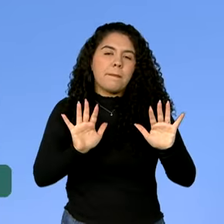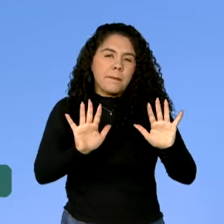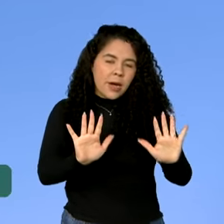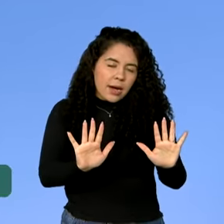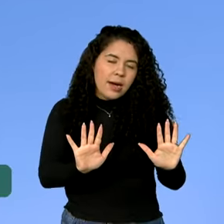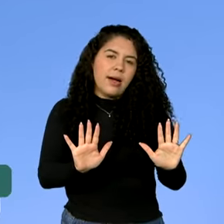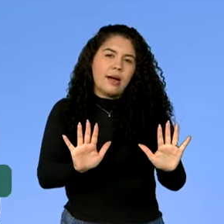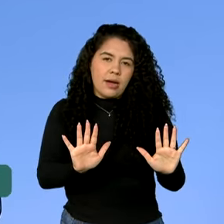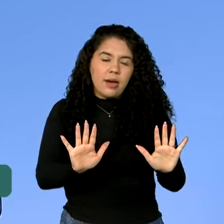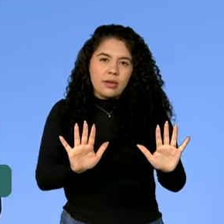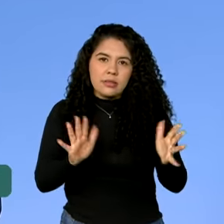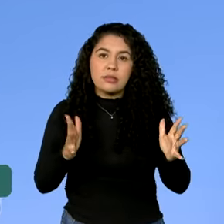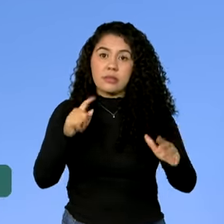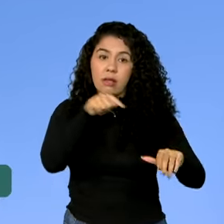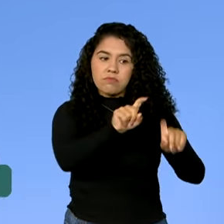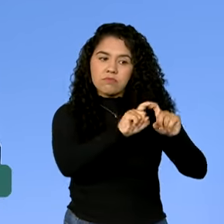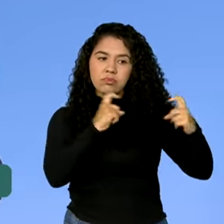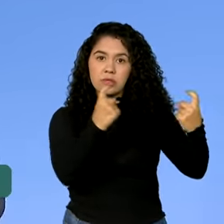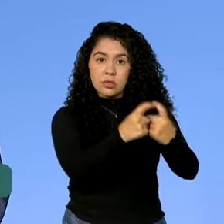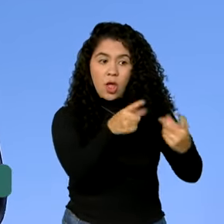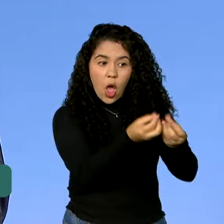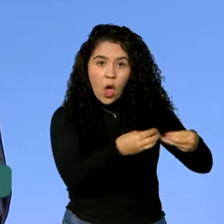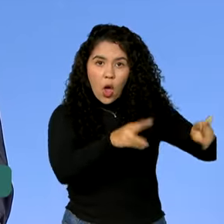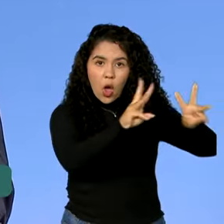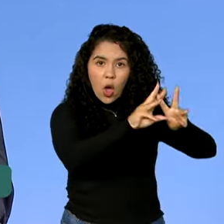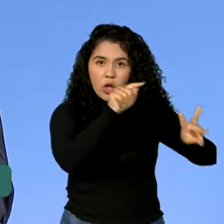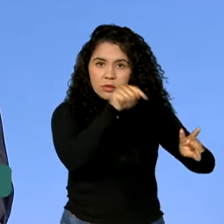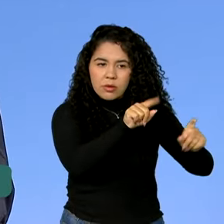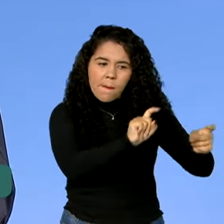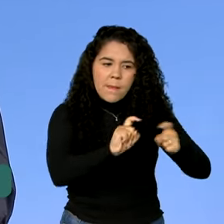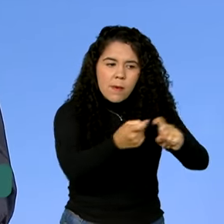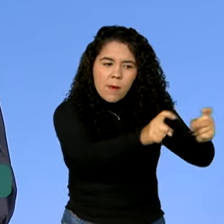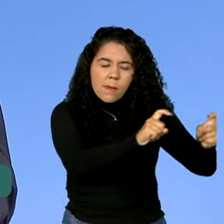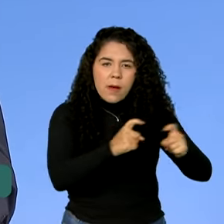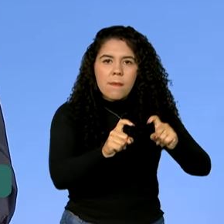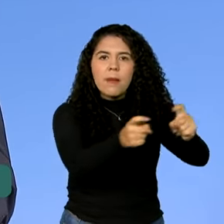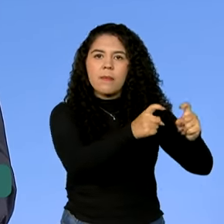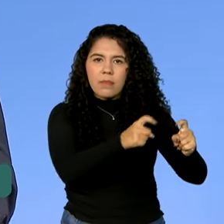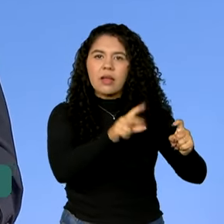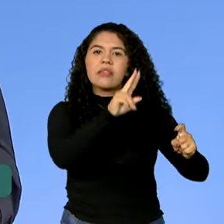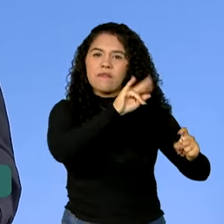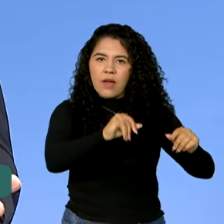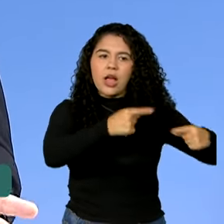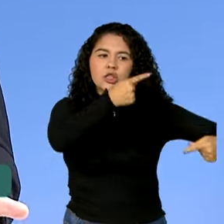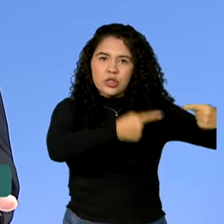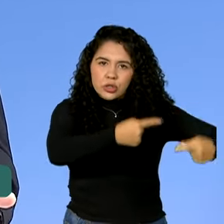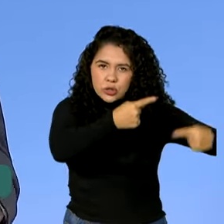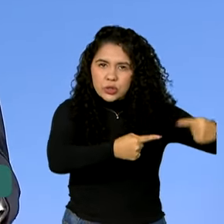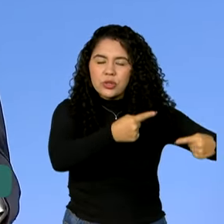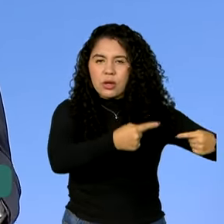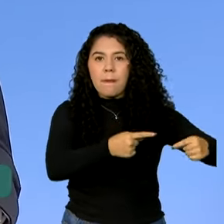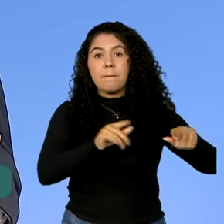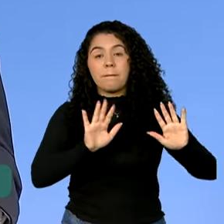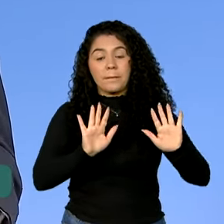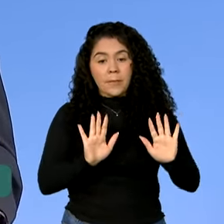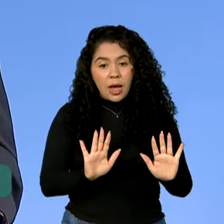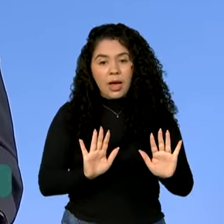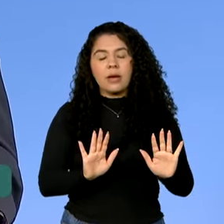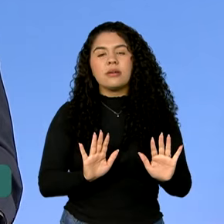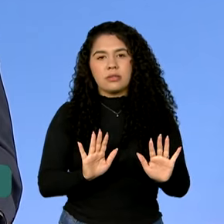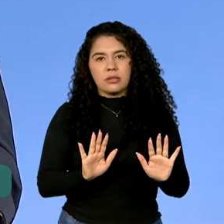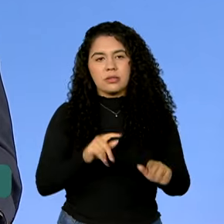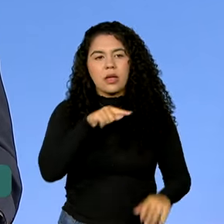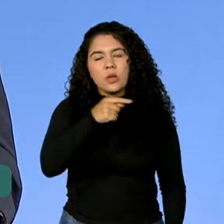pronunciamento da Assembleia Geral, esses temas devem ser mais ou menos retomados. Normalmente, esse